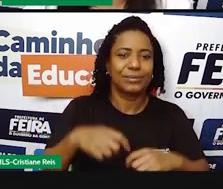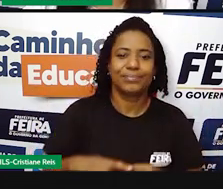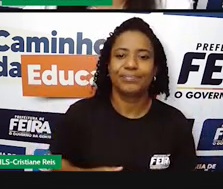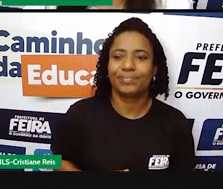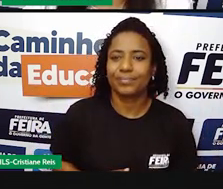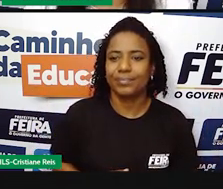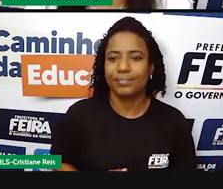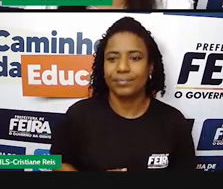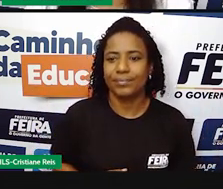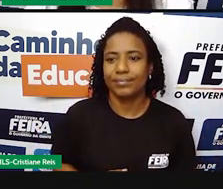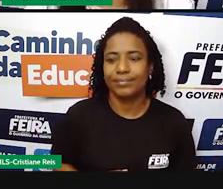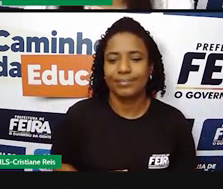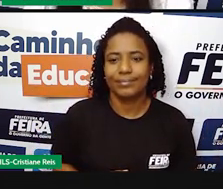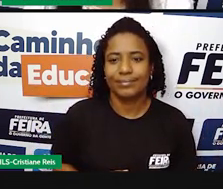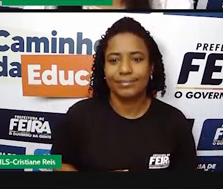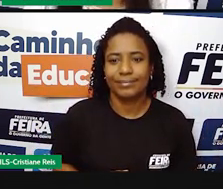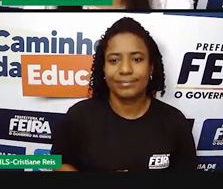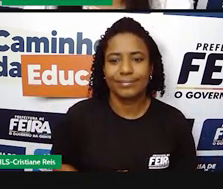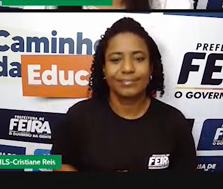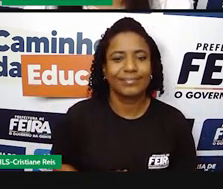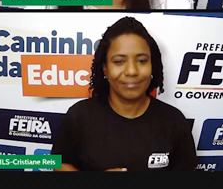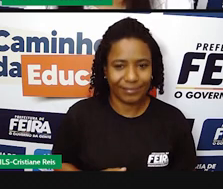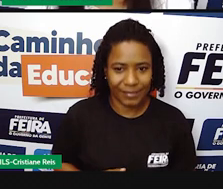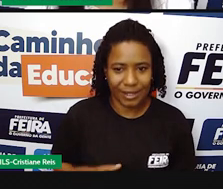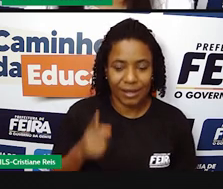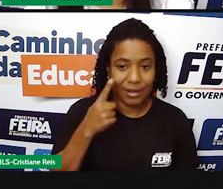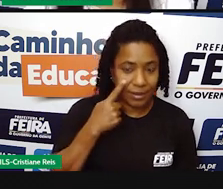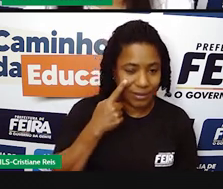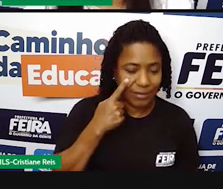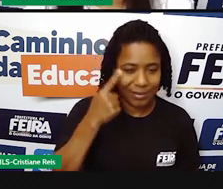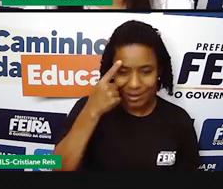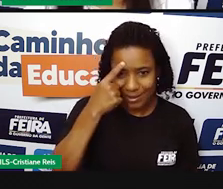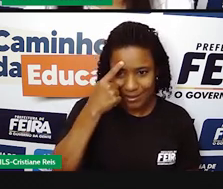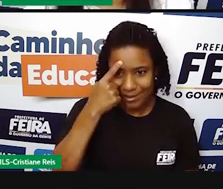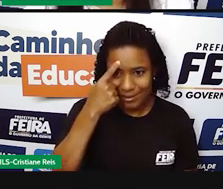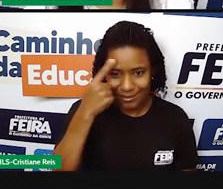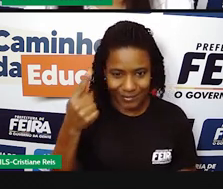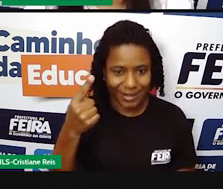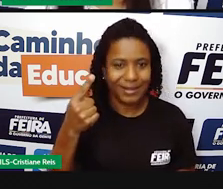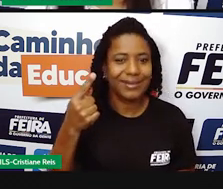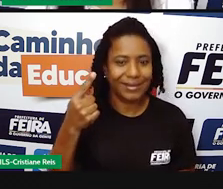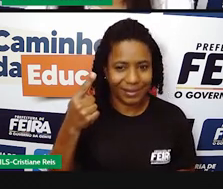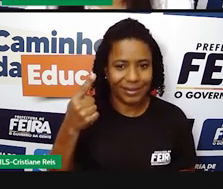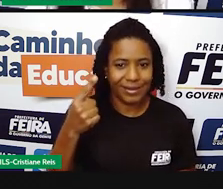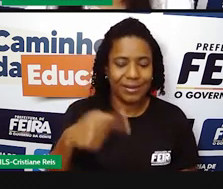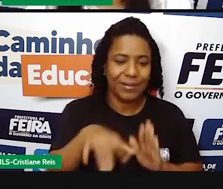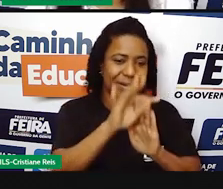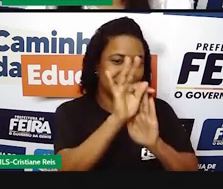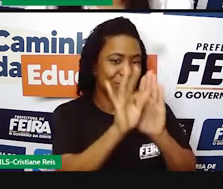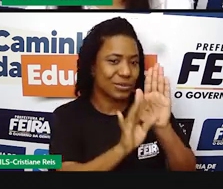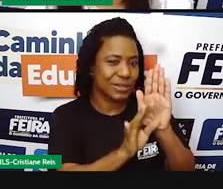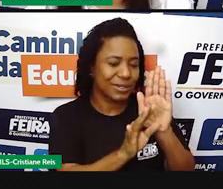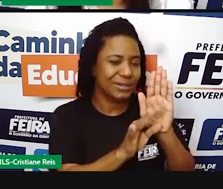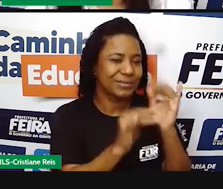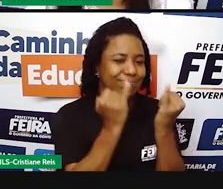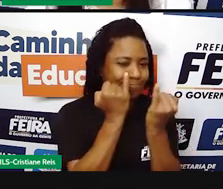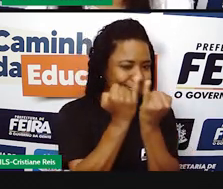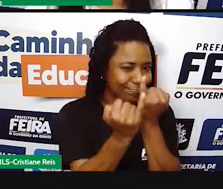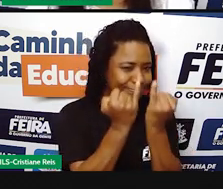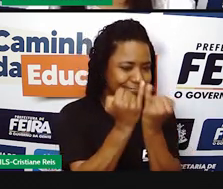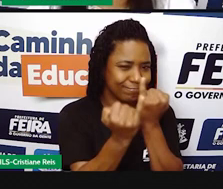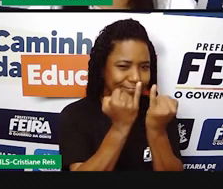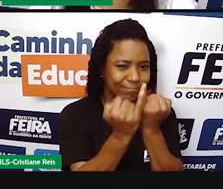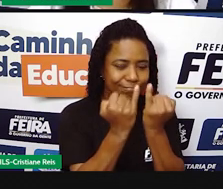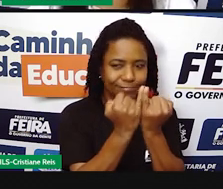E aí a provolta, né, a, assim, a relembrar, porque são textos muito parecidos, possuem aí os